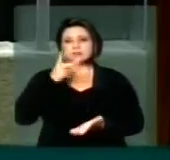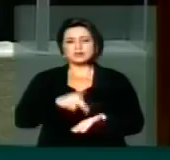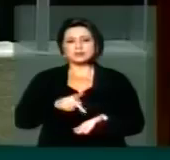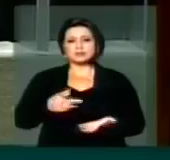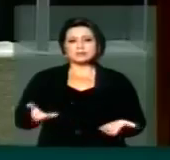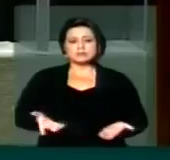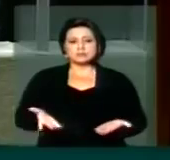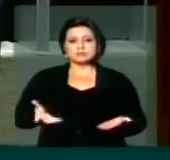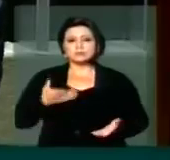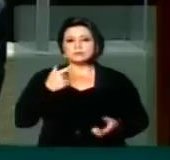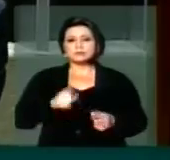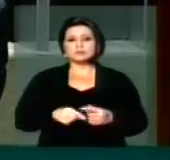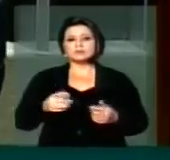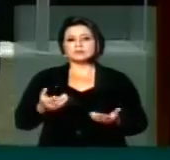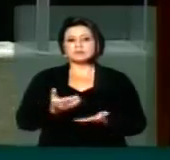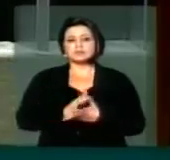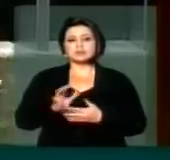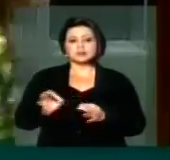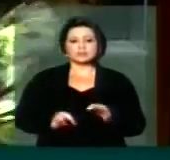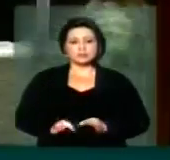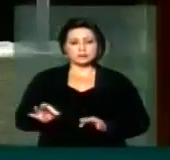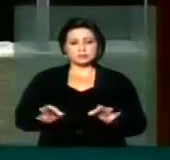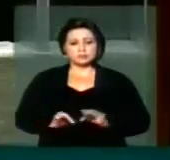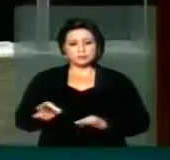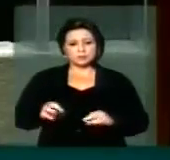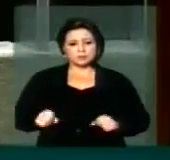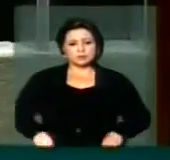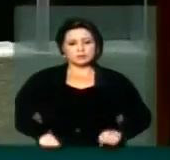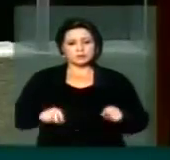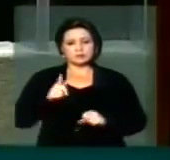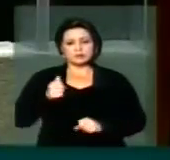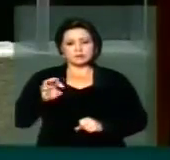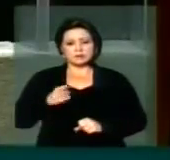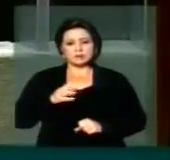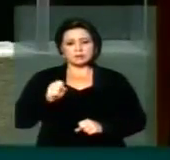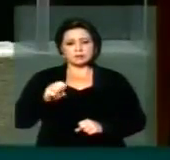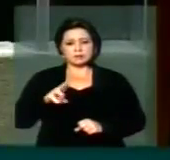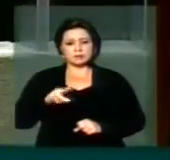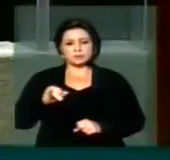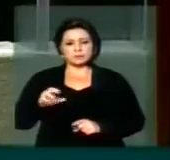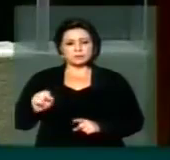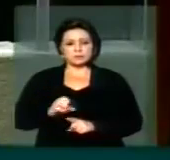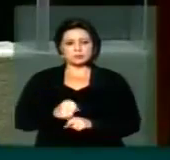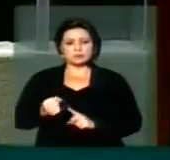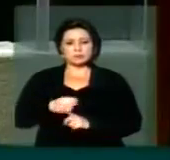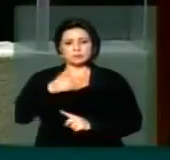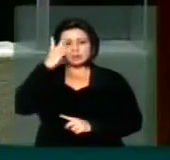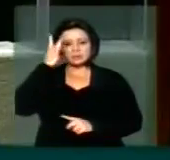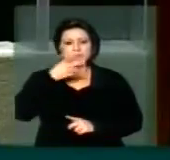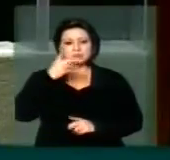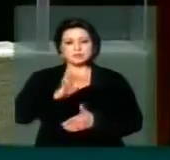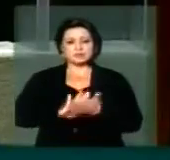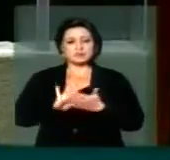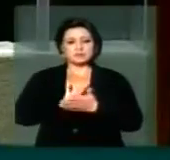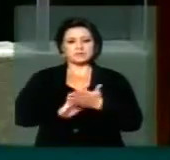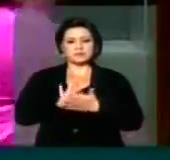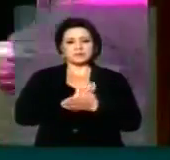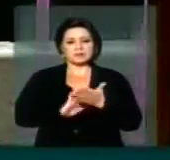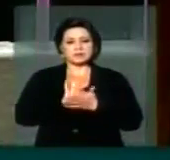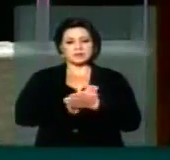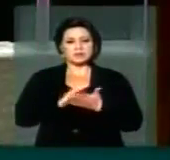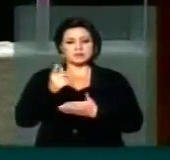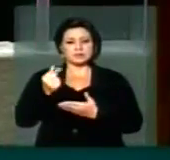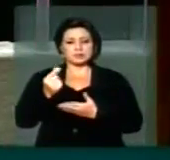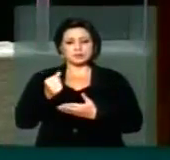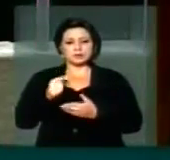falando. Nós vamos acabar cortando, são os gastos sociais. Questão de ordem. Mas ninguém toca no outro lado. É